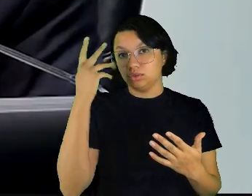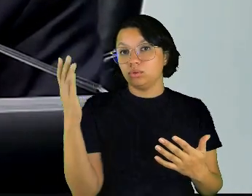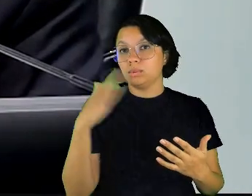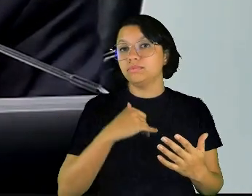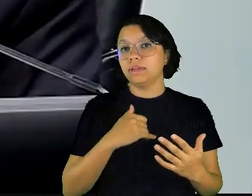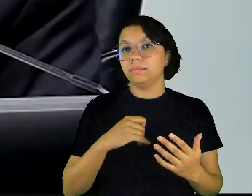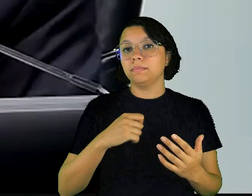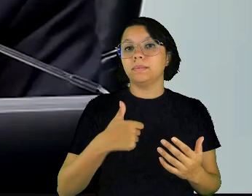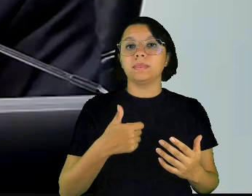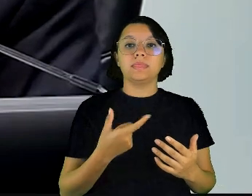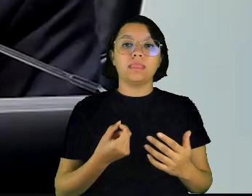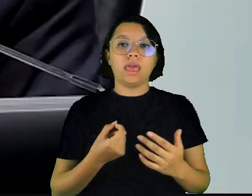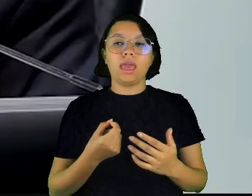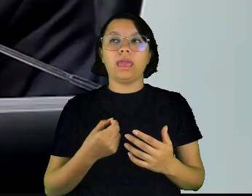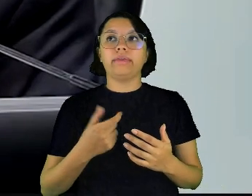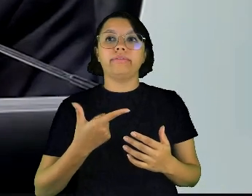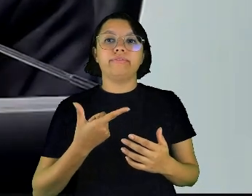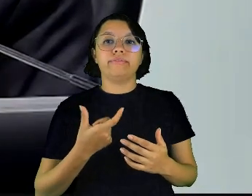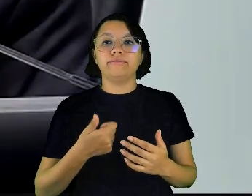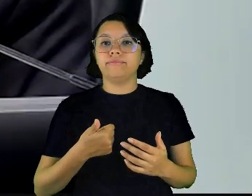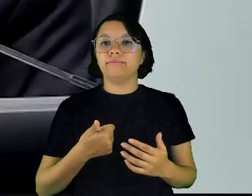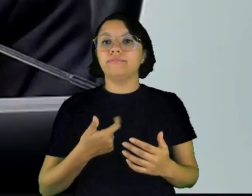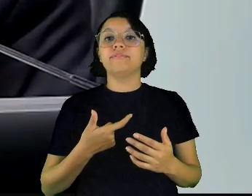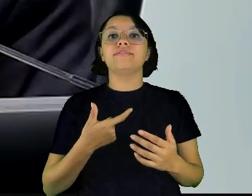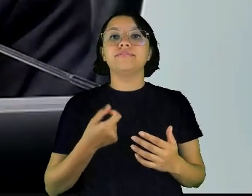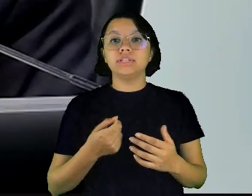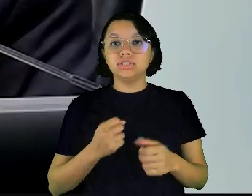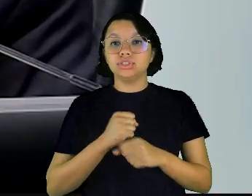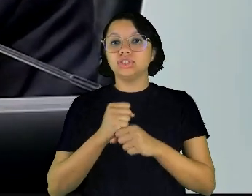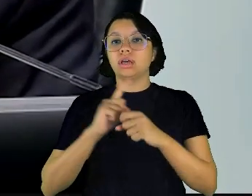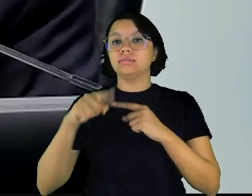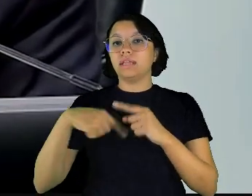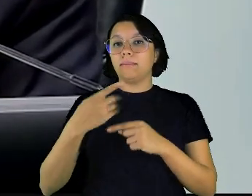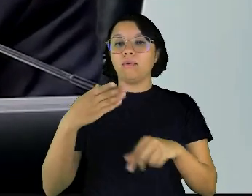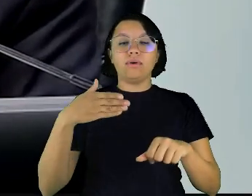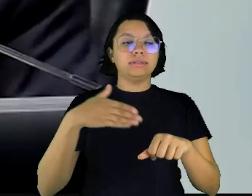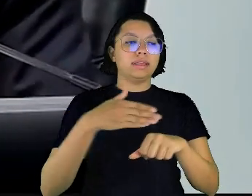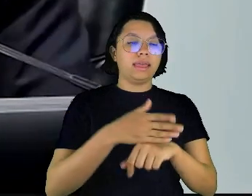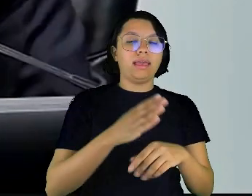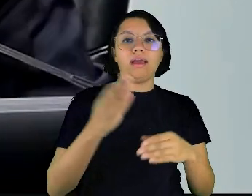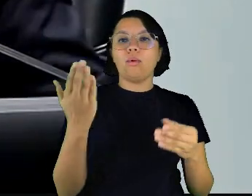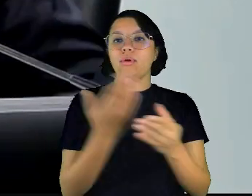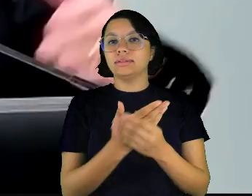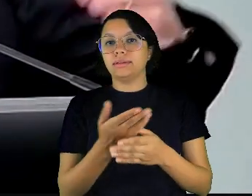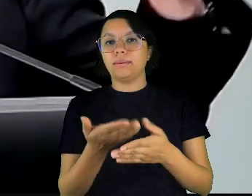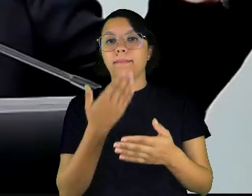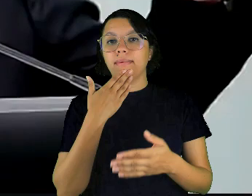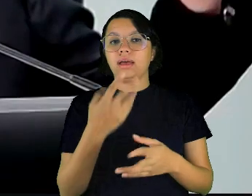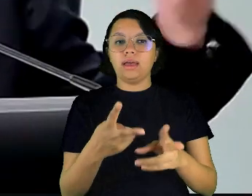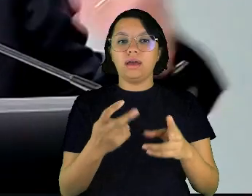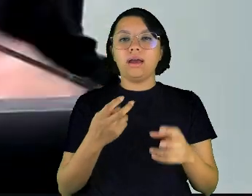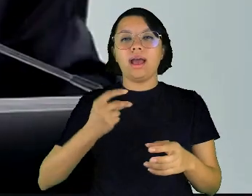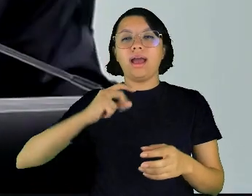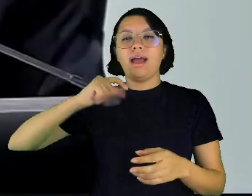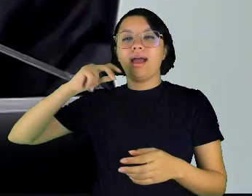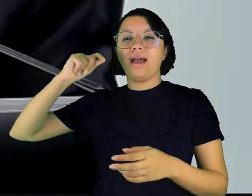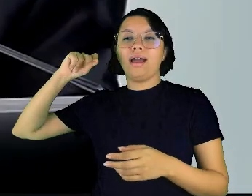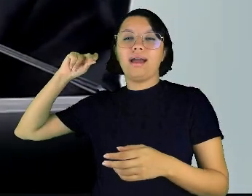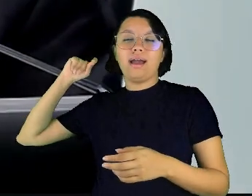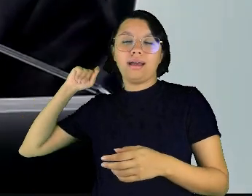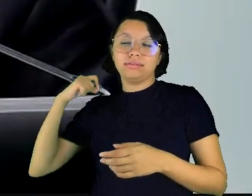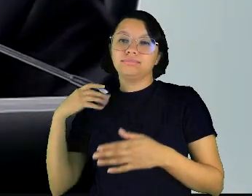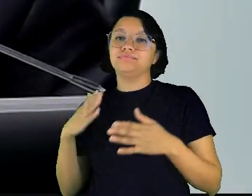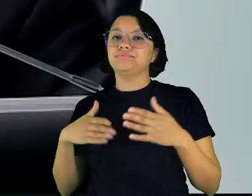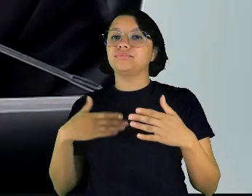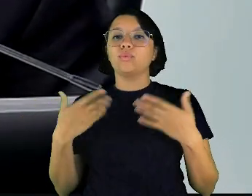10, 20 anos depois, e aí ela entra com essa ação, e aí pede o reconhecimento lá de trás, de quando eu